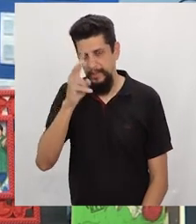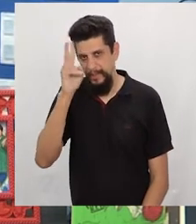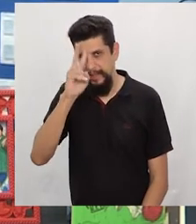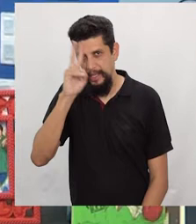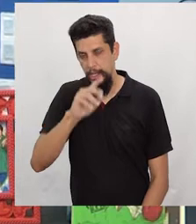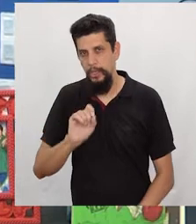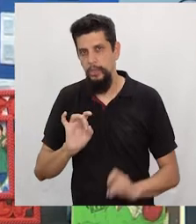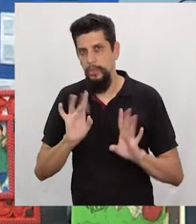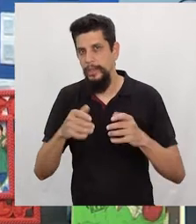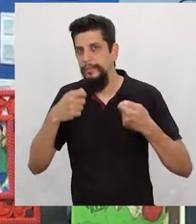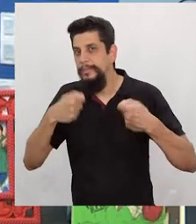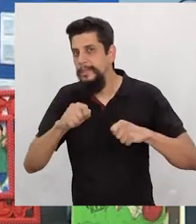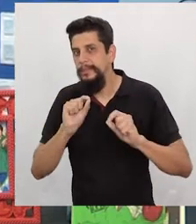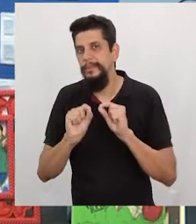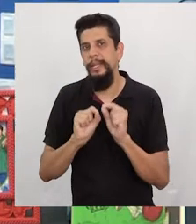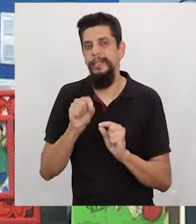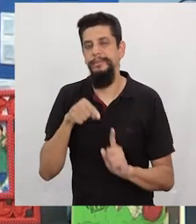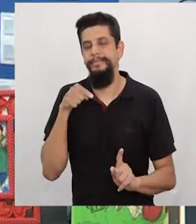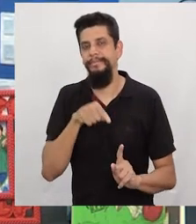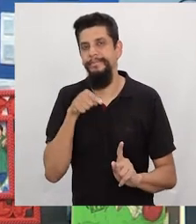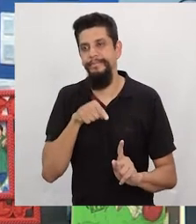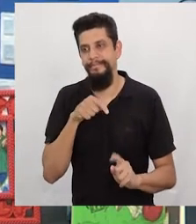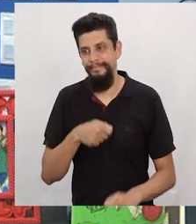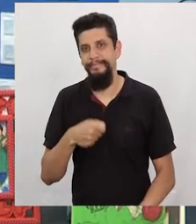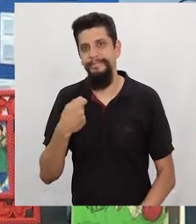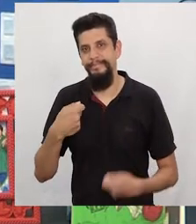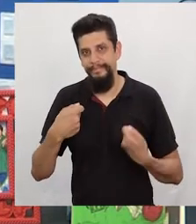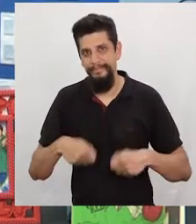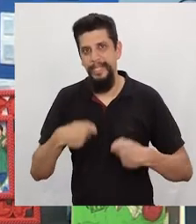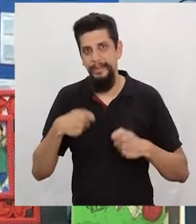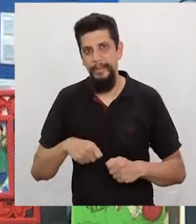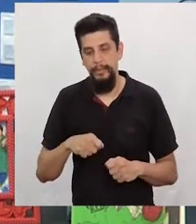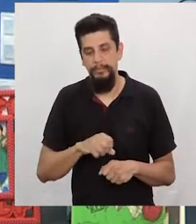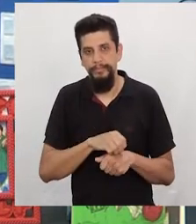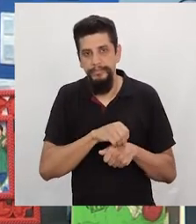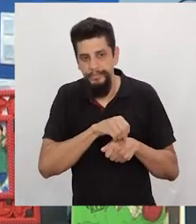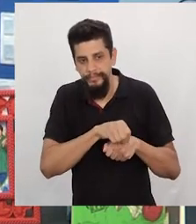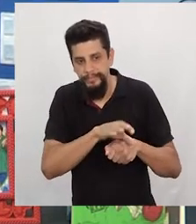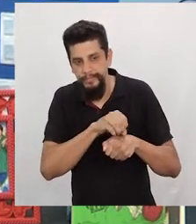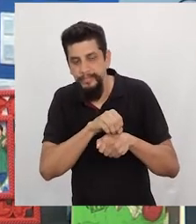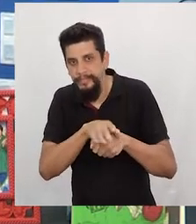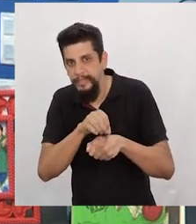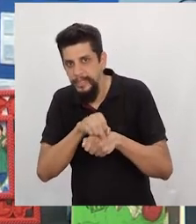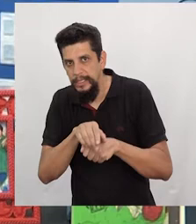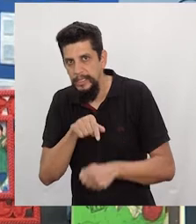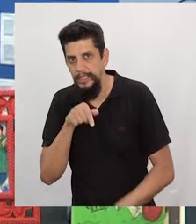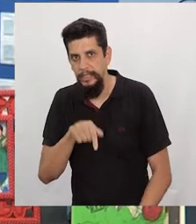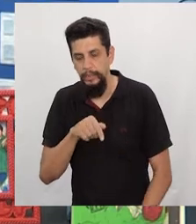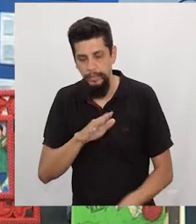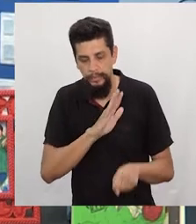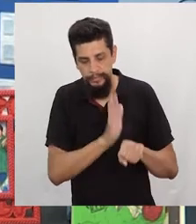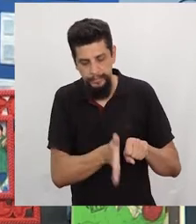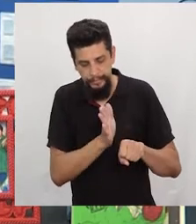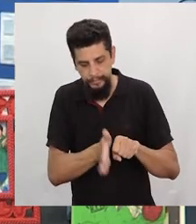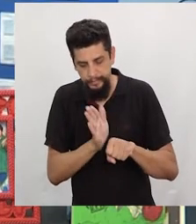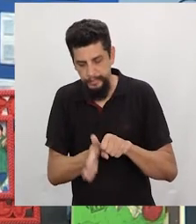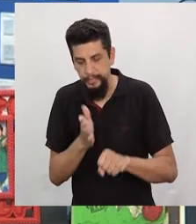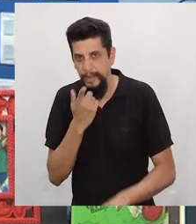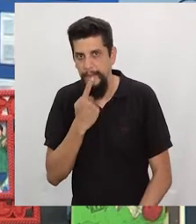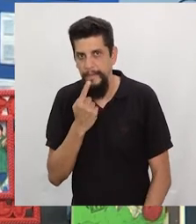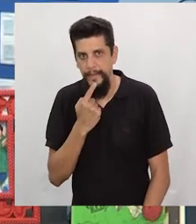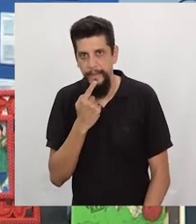que ele precisava do quê? Ele precisava de um caso. E aconteceu que os tomates do pai